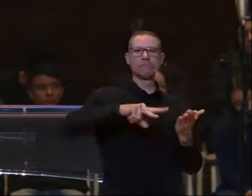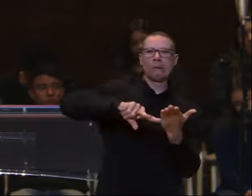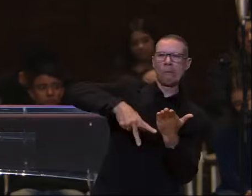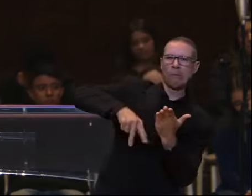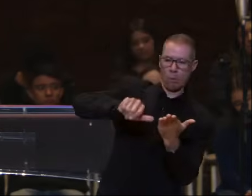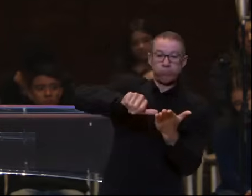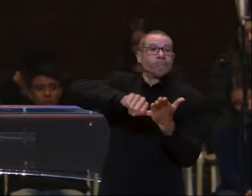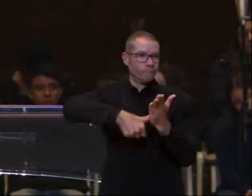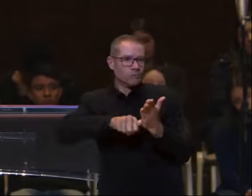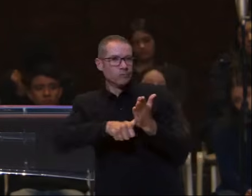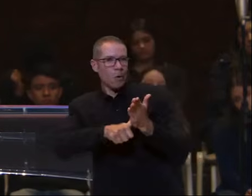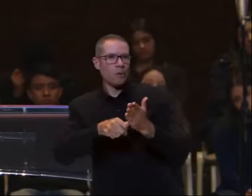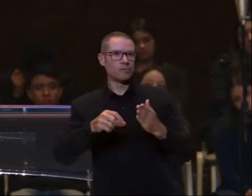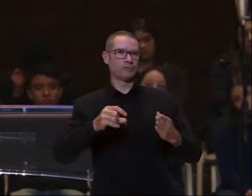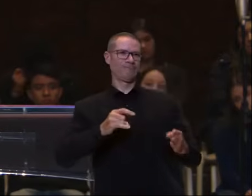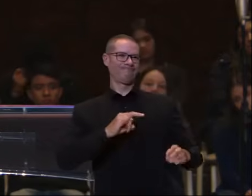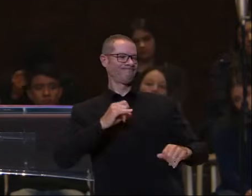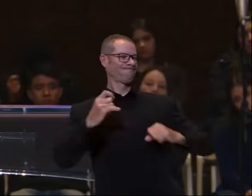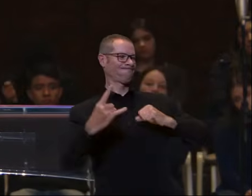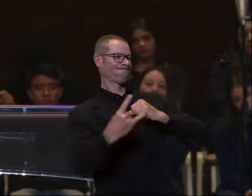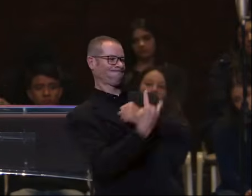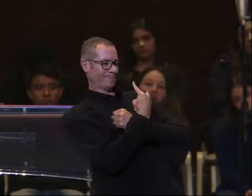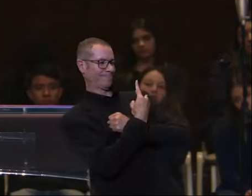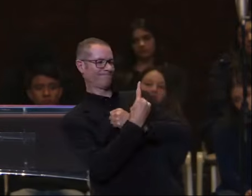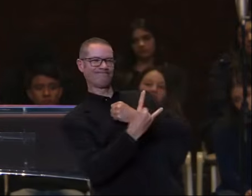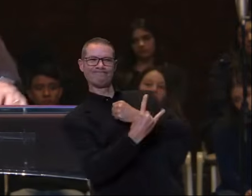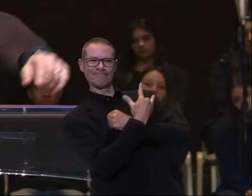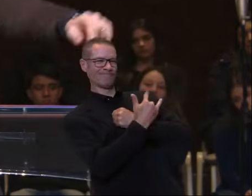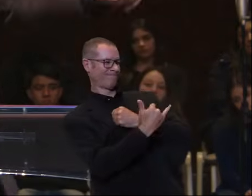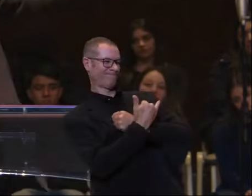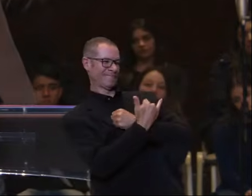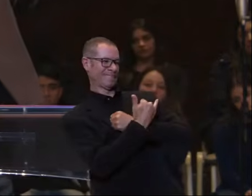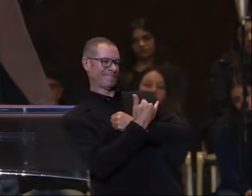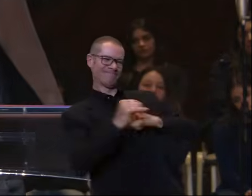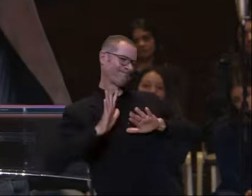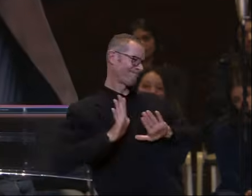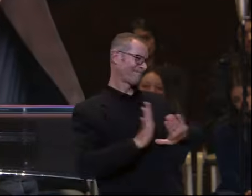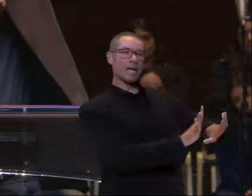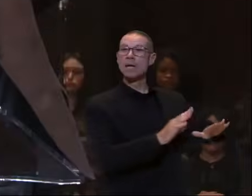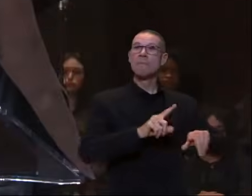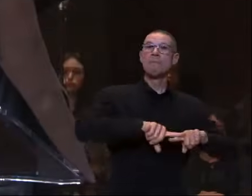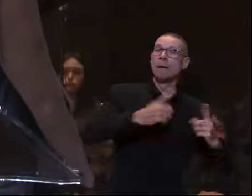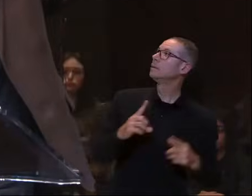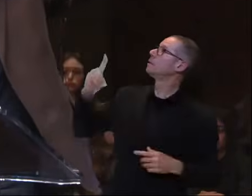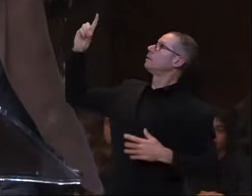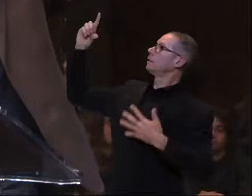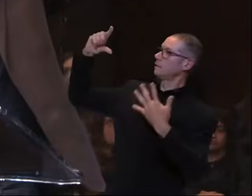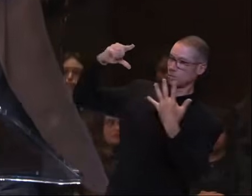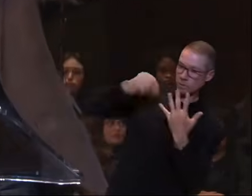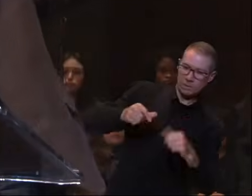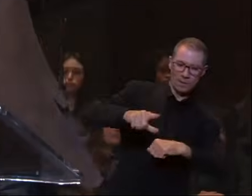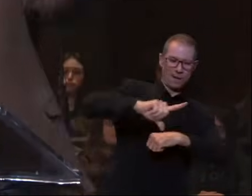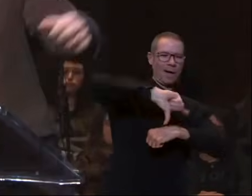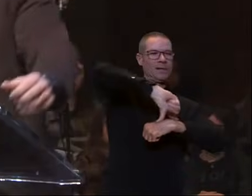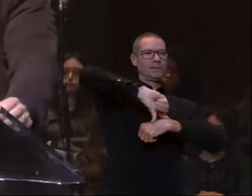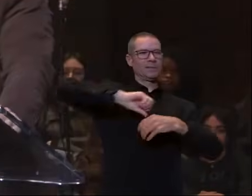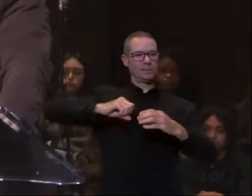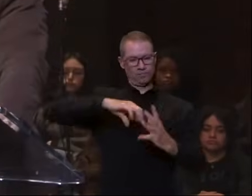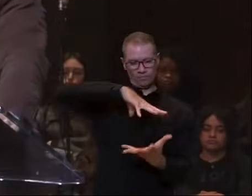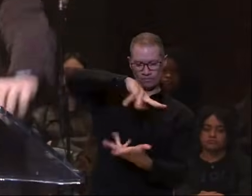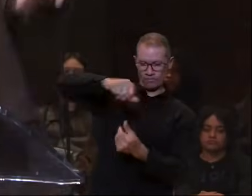traiu, coisas ruins aconteceram, mas Deus te escolheu antes da fundação do